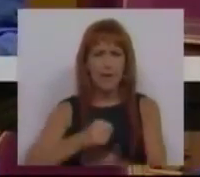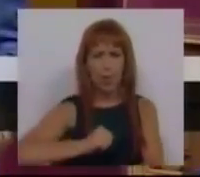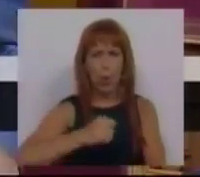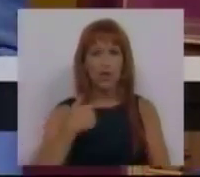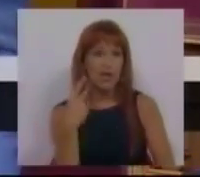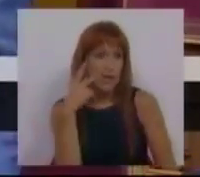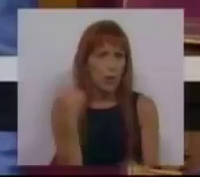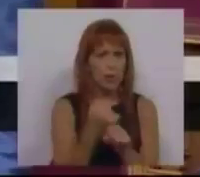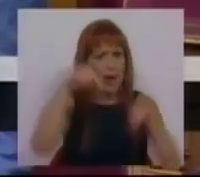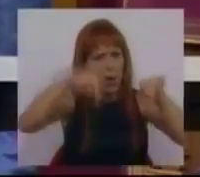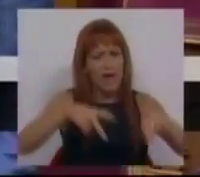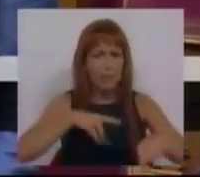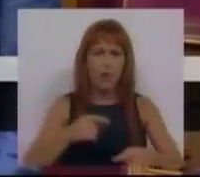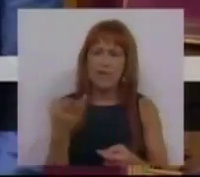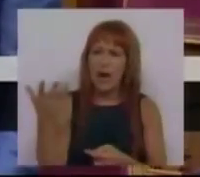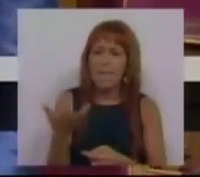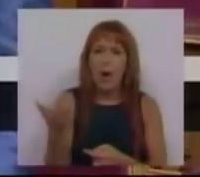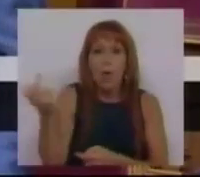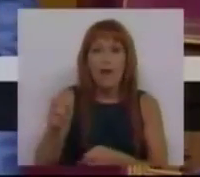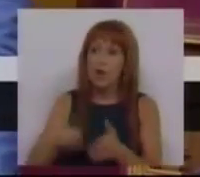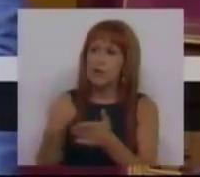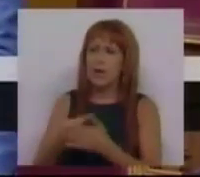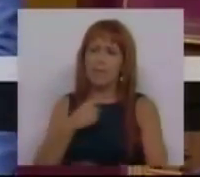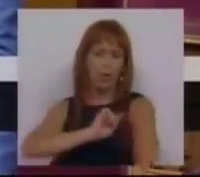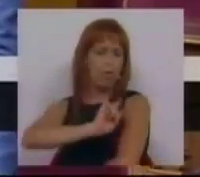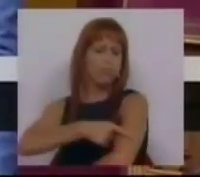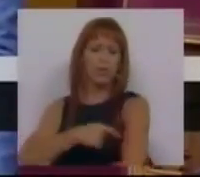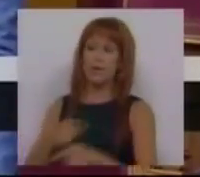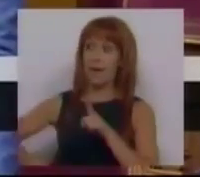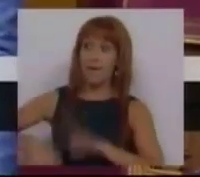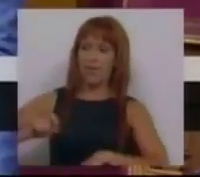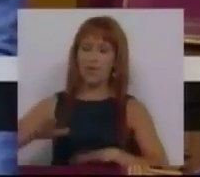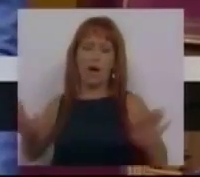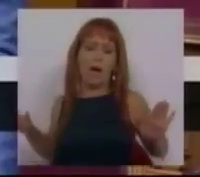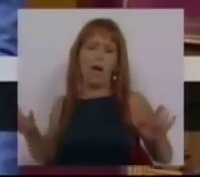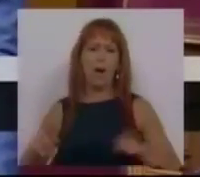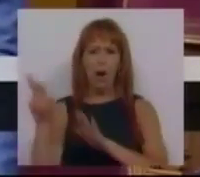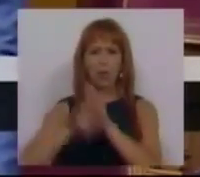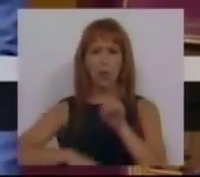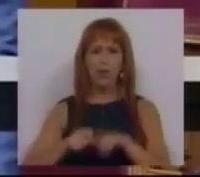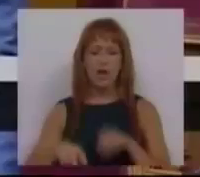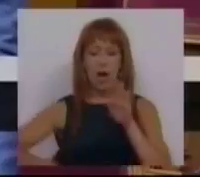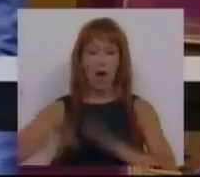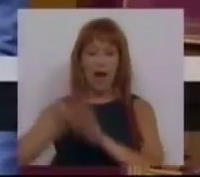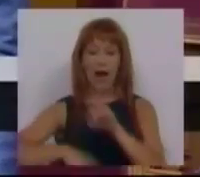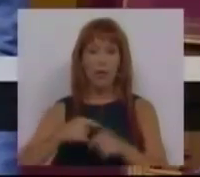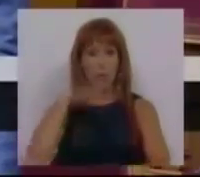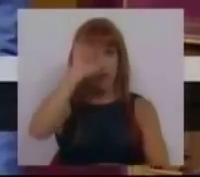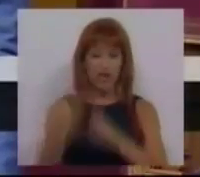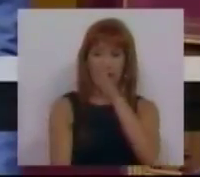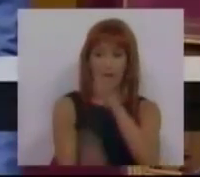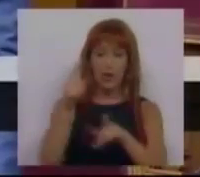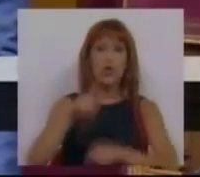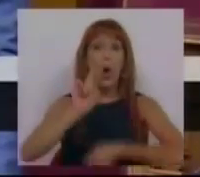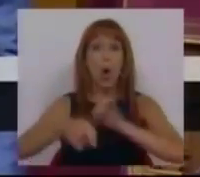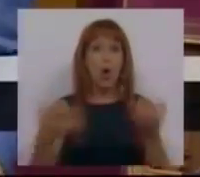os que vivem e trabalham cá, mas a mão fraca é sempre para aqueles que têm o poder de fugir à regulação, de fugir às regras que este Governo criou e